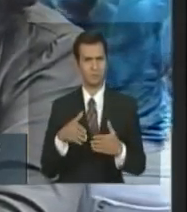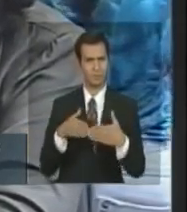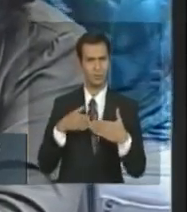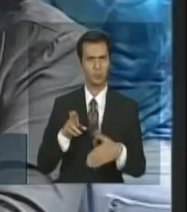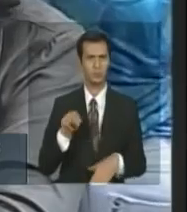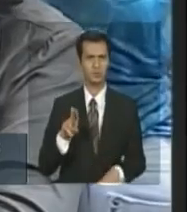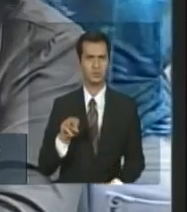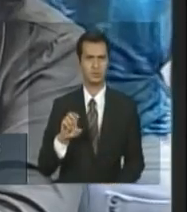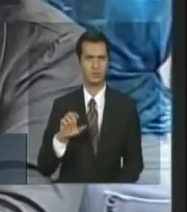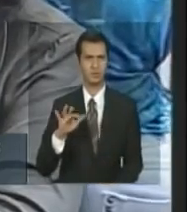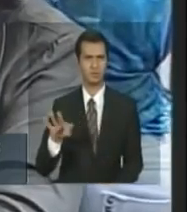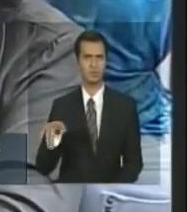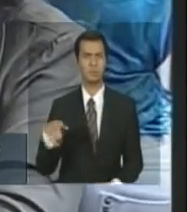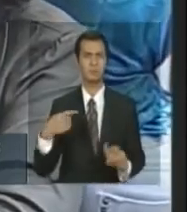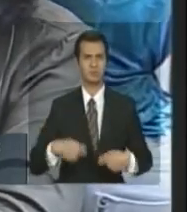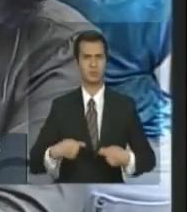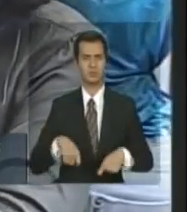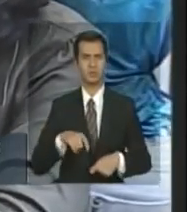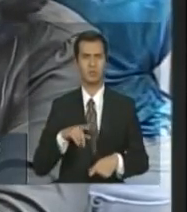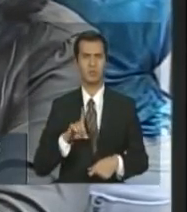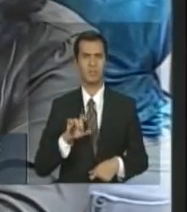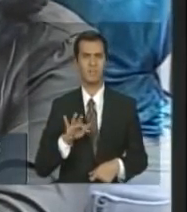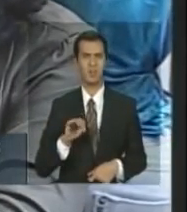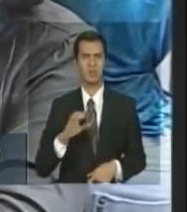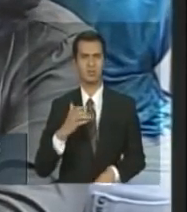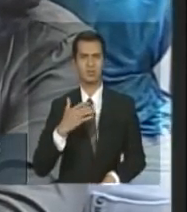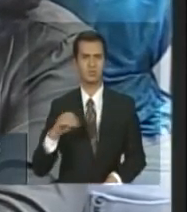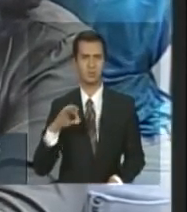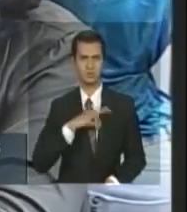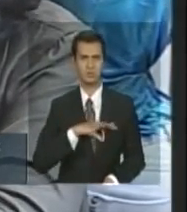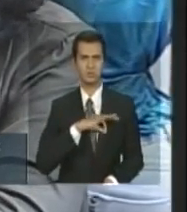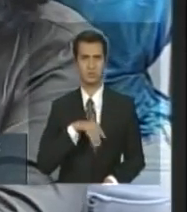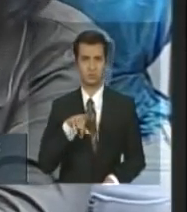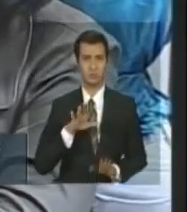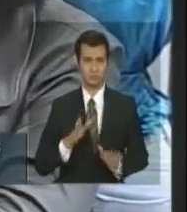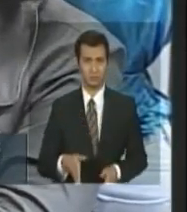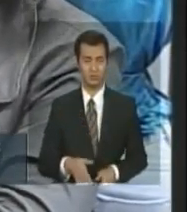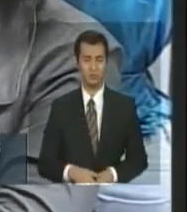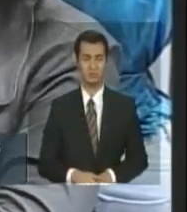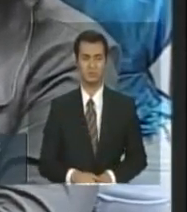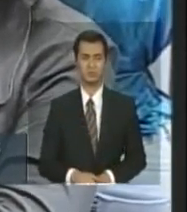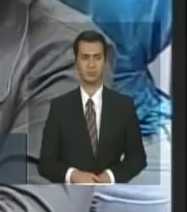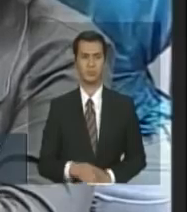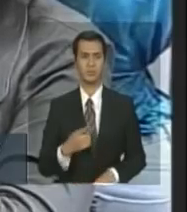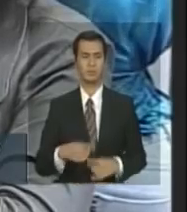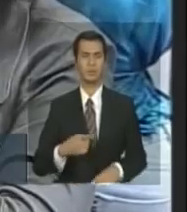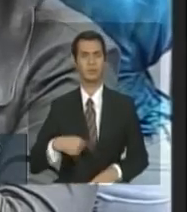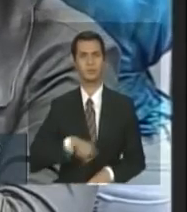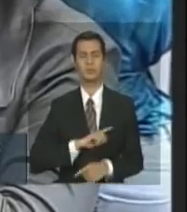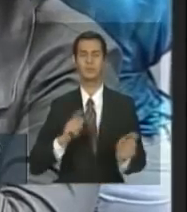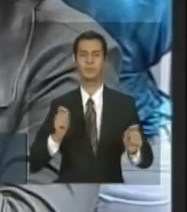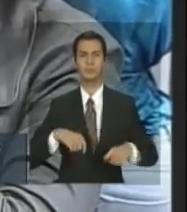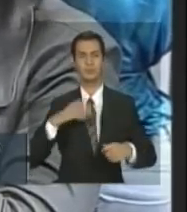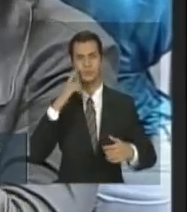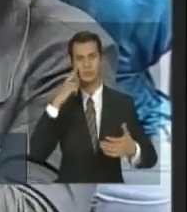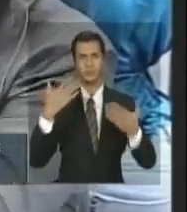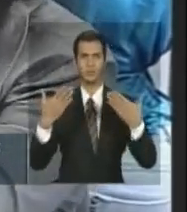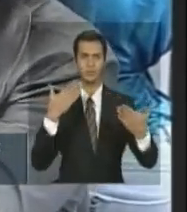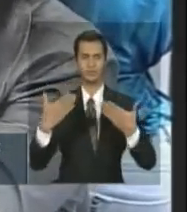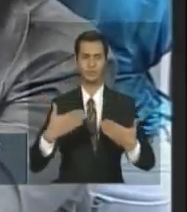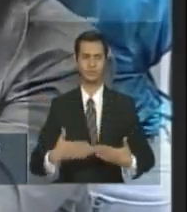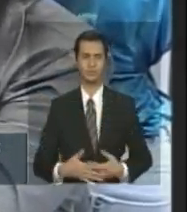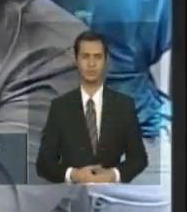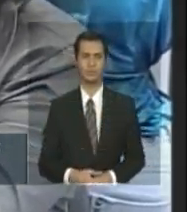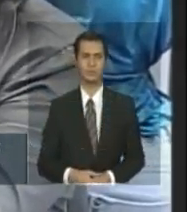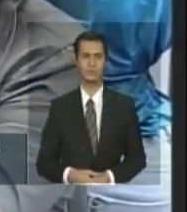o salário mínimo, o valor do salário mínimo? Vocês fizeram isso já? Vocês têm esse número? Porque aí sim a gente tem condição de comparar. Pois é, com